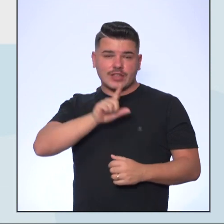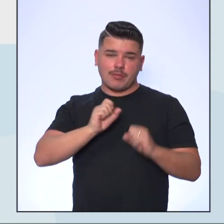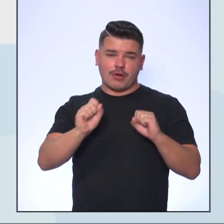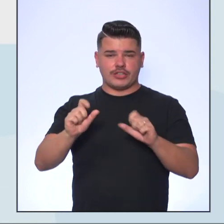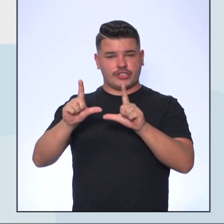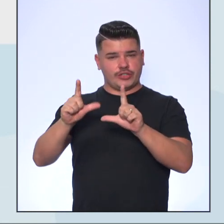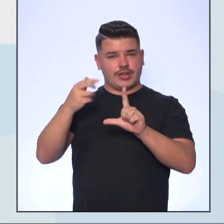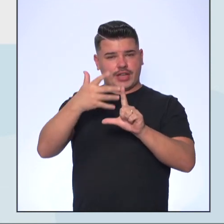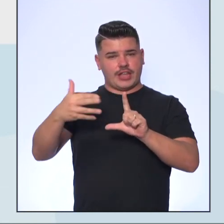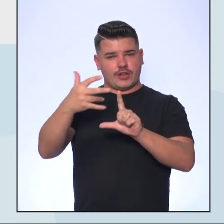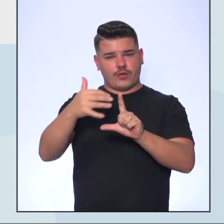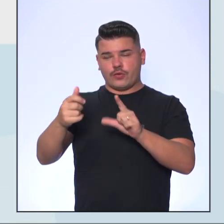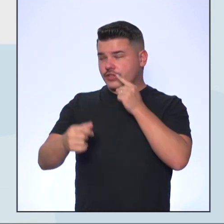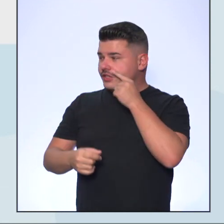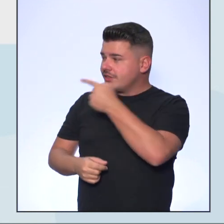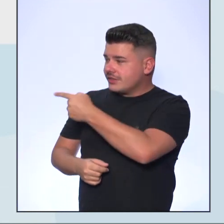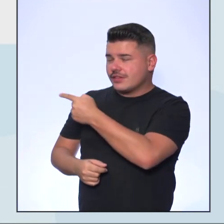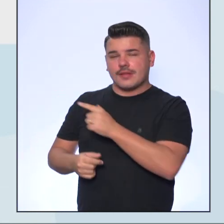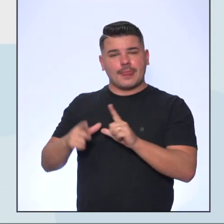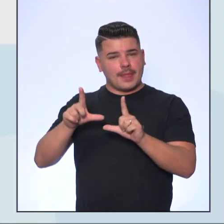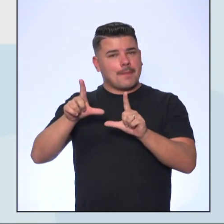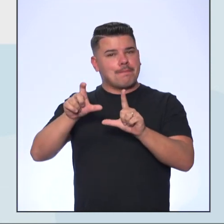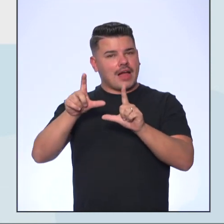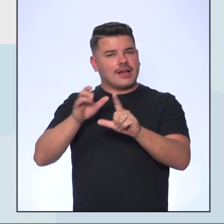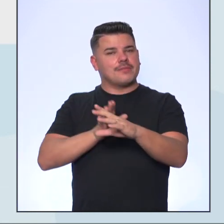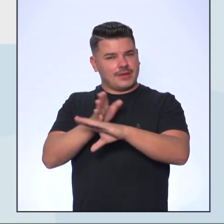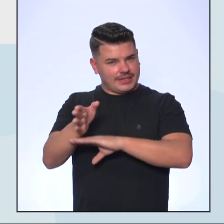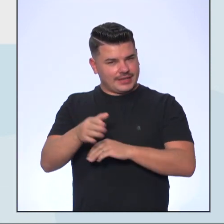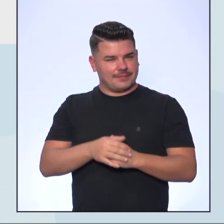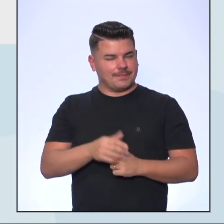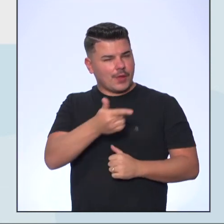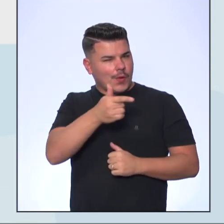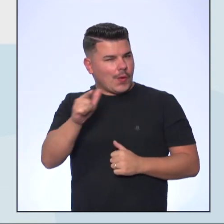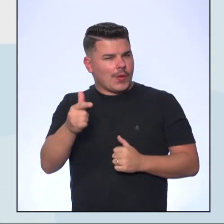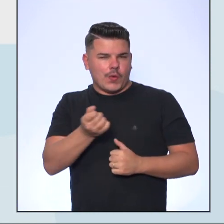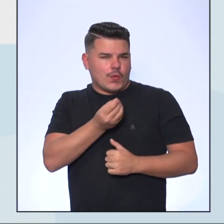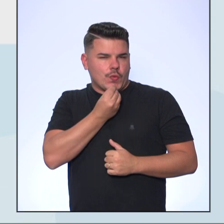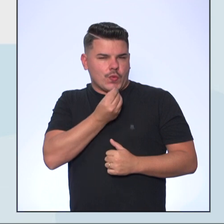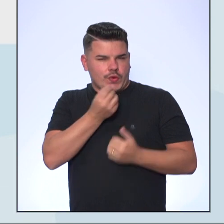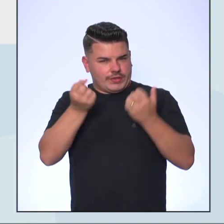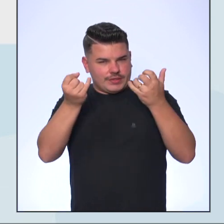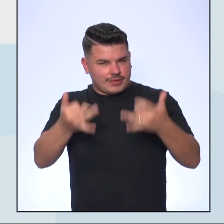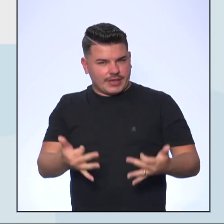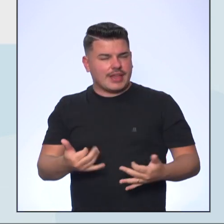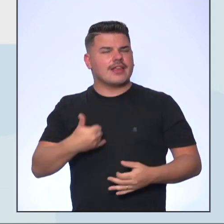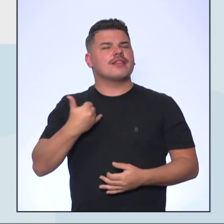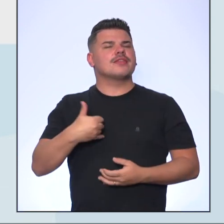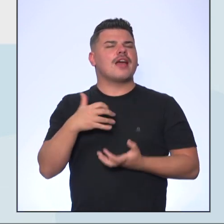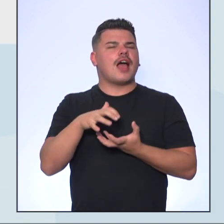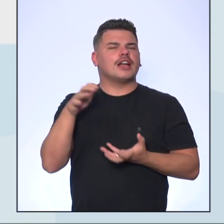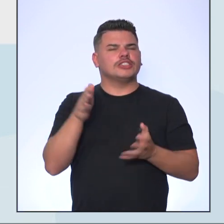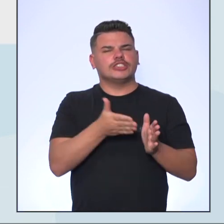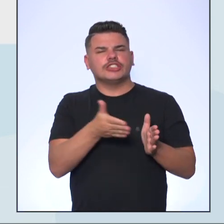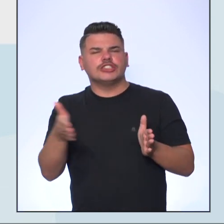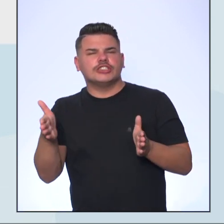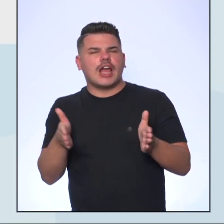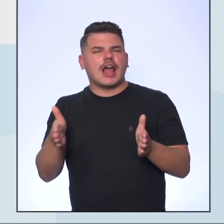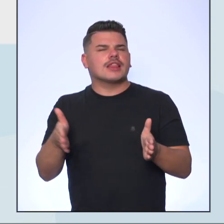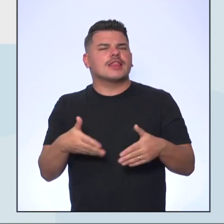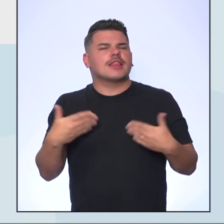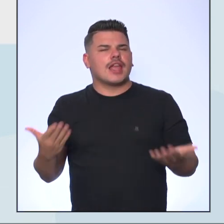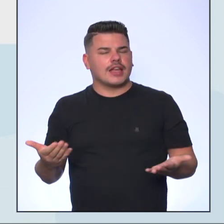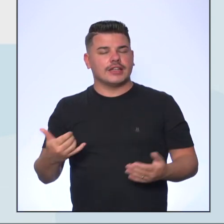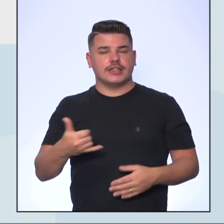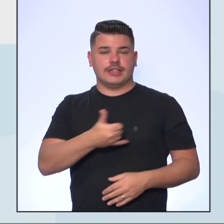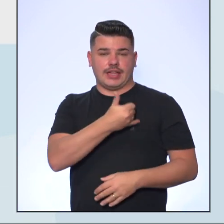podem acessar. Mas uma coisinha só que eu não falei, professor, para qual é a faixa etária? São desde alunas do